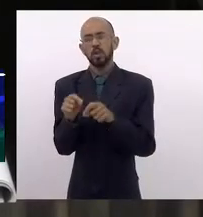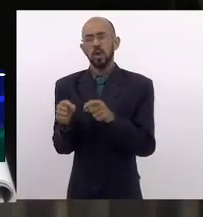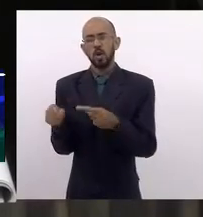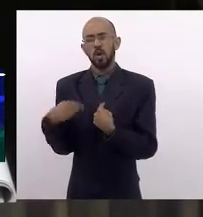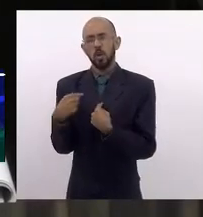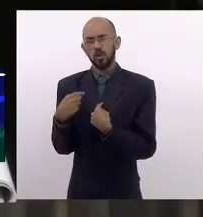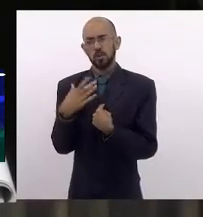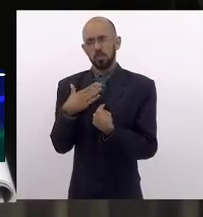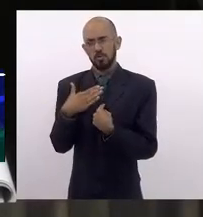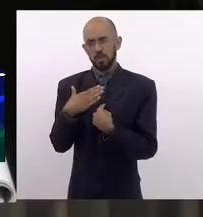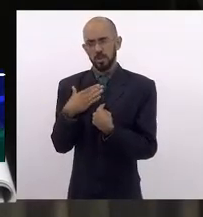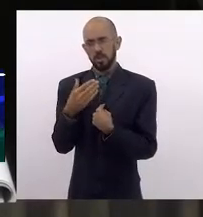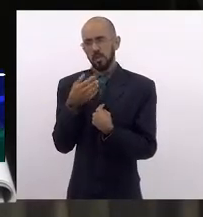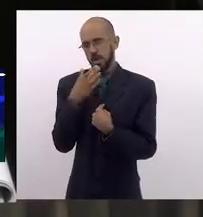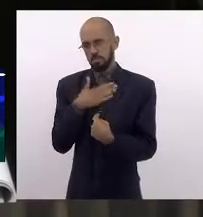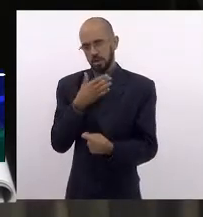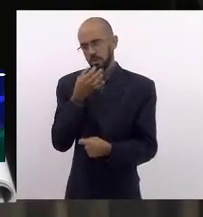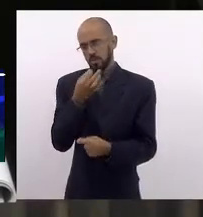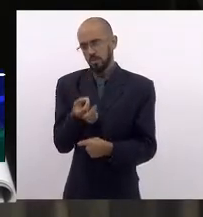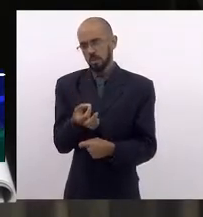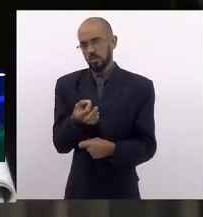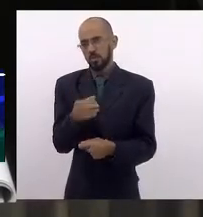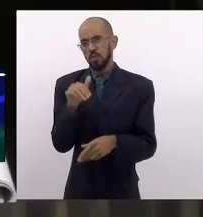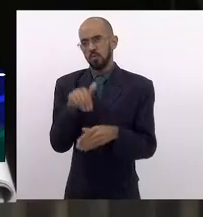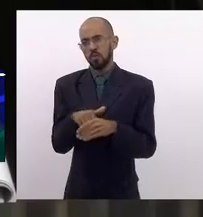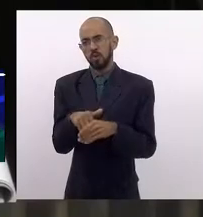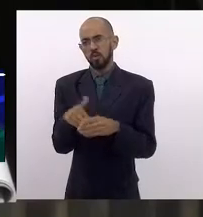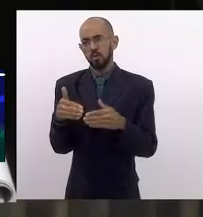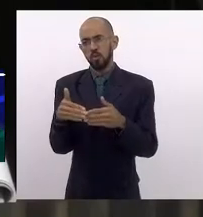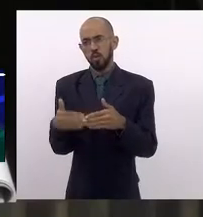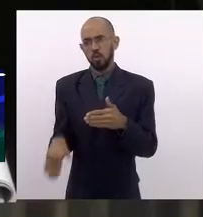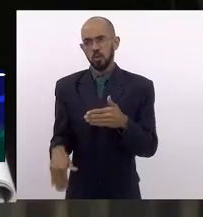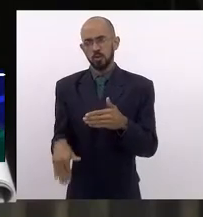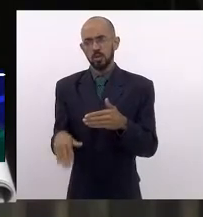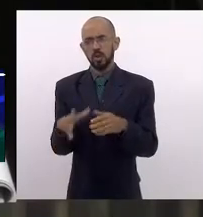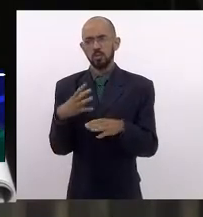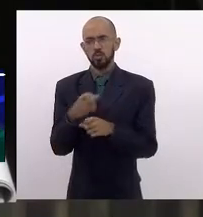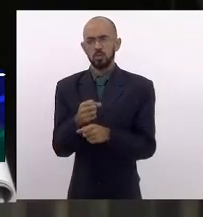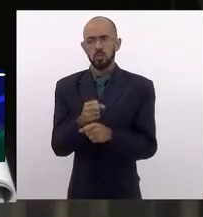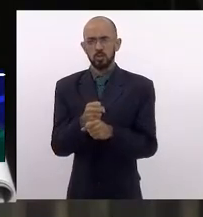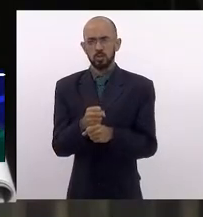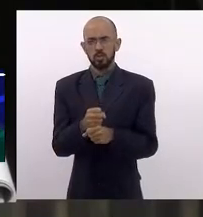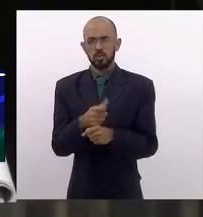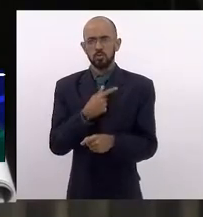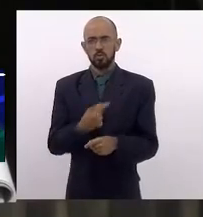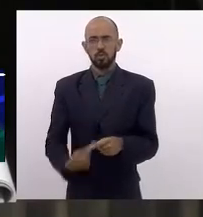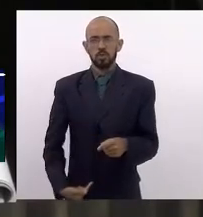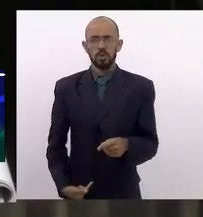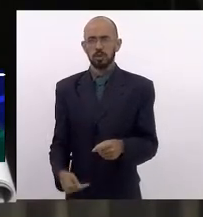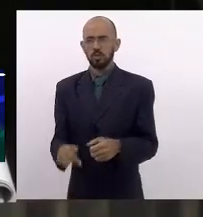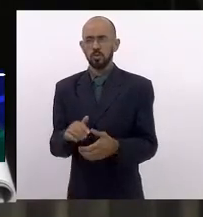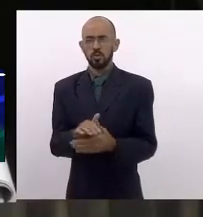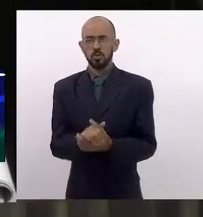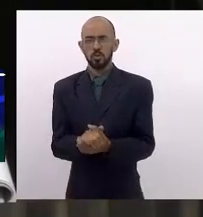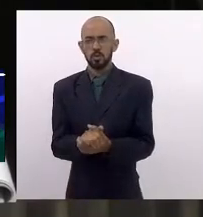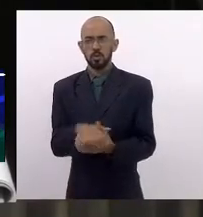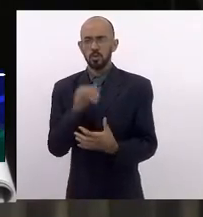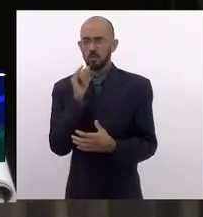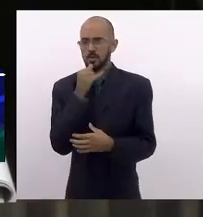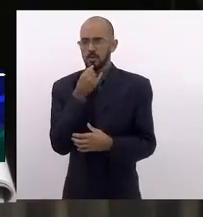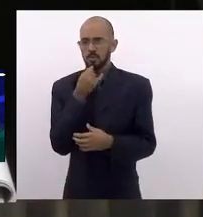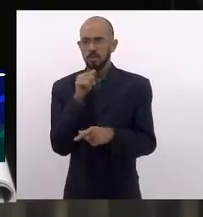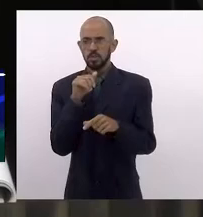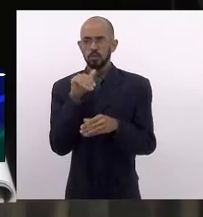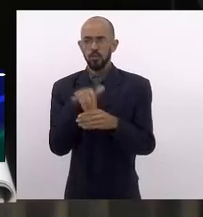Então esse aqui é o meu posicionamento ele fato contrário as contas do governador serviço Infelizmente